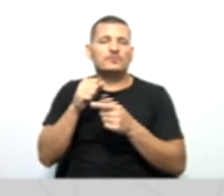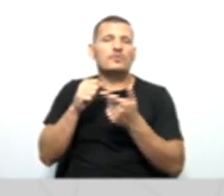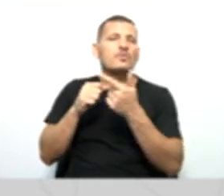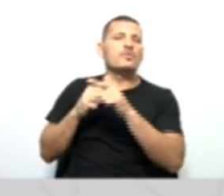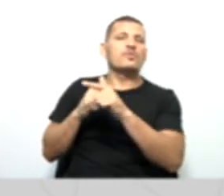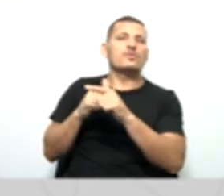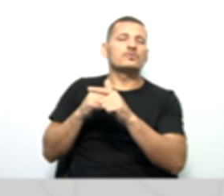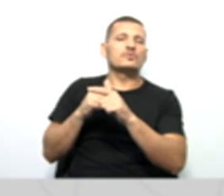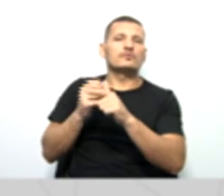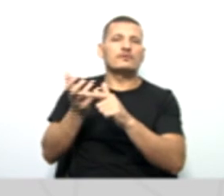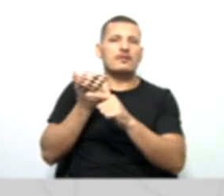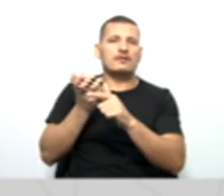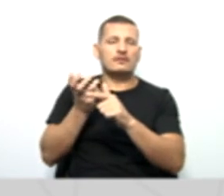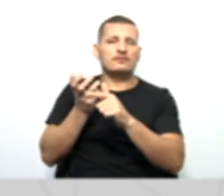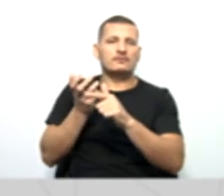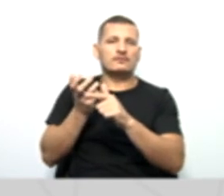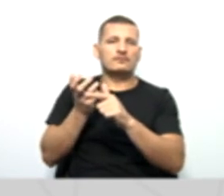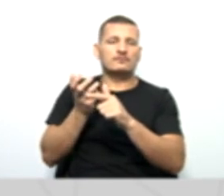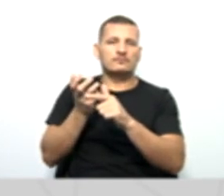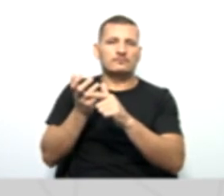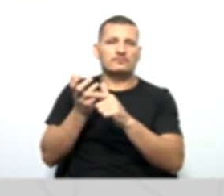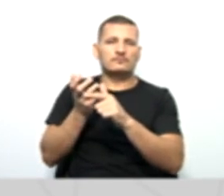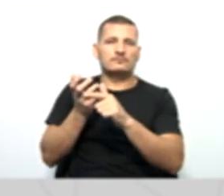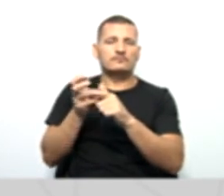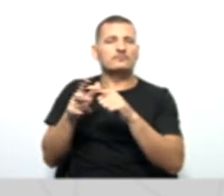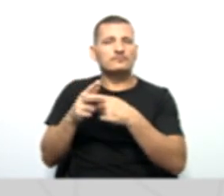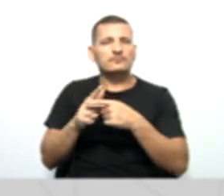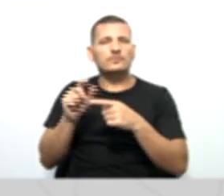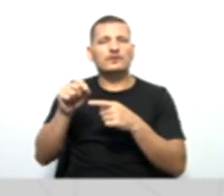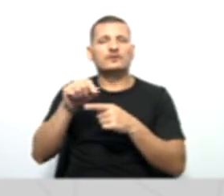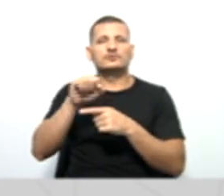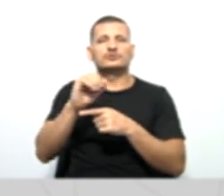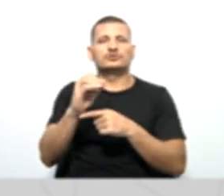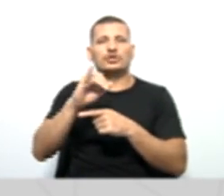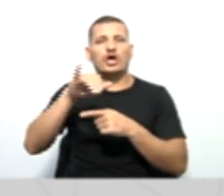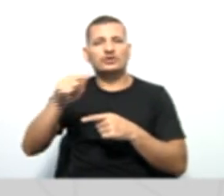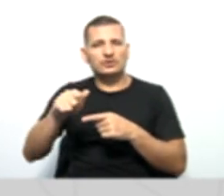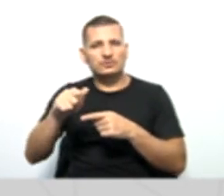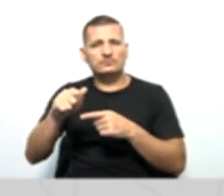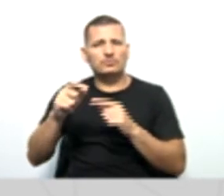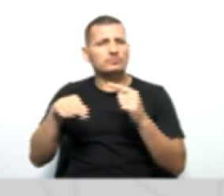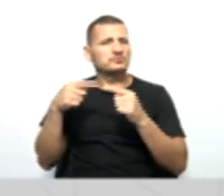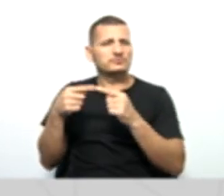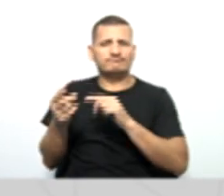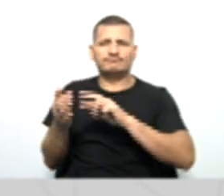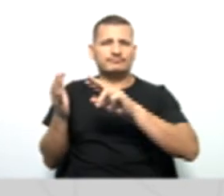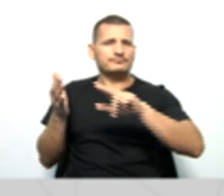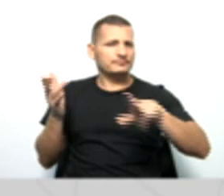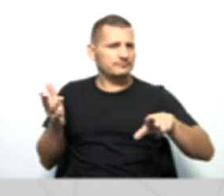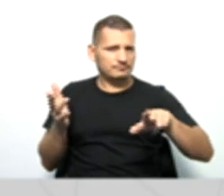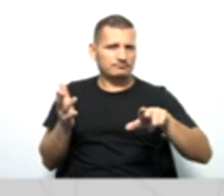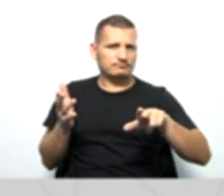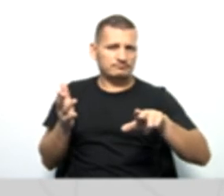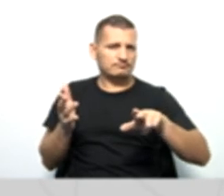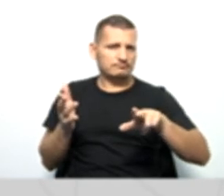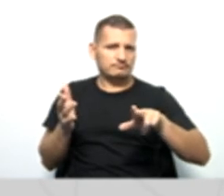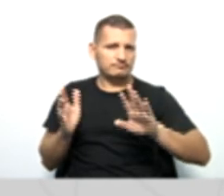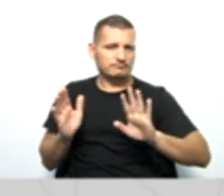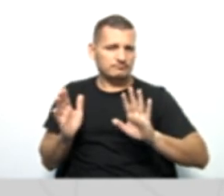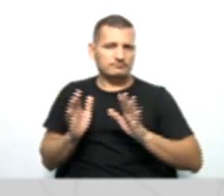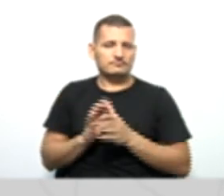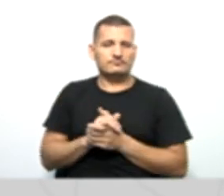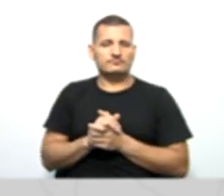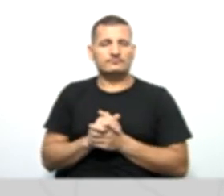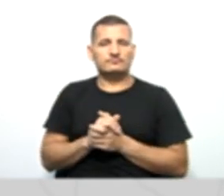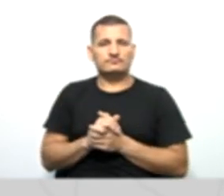Sebastião querer uma máquina para colheita de soja. São objetivos totalmente diferentes. Pode ser o objetivo próprio lá daquele